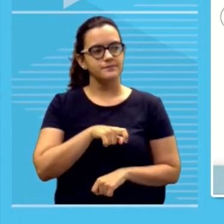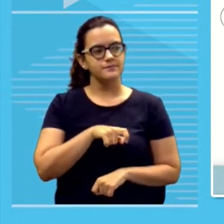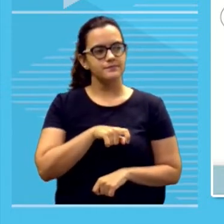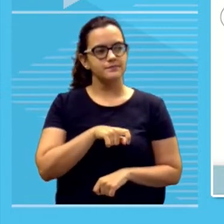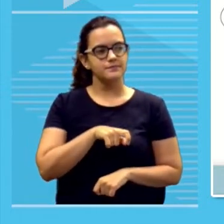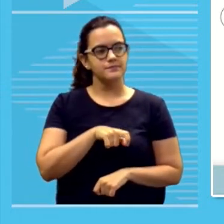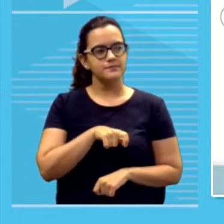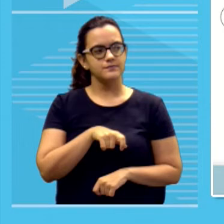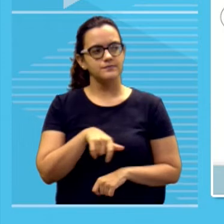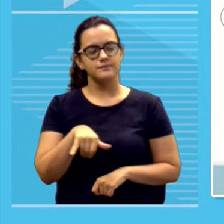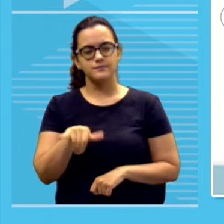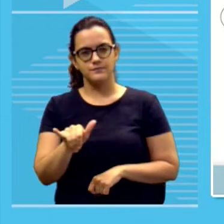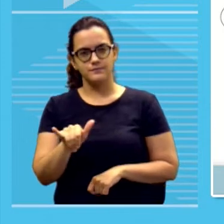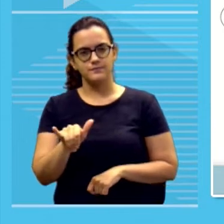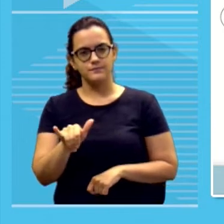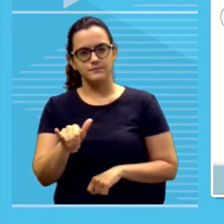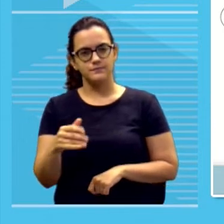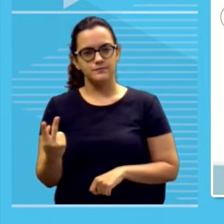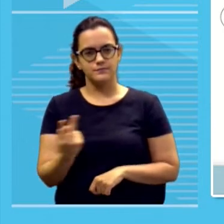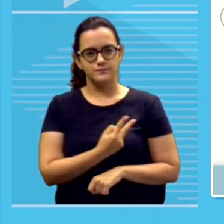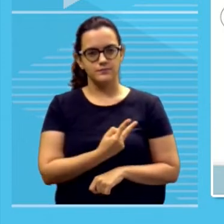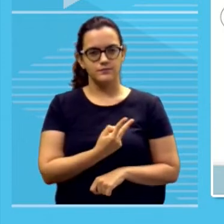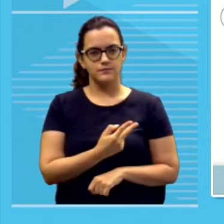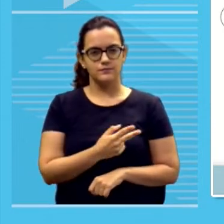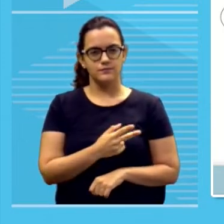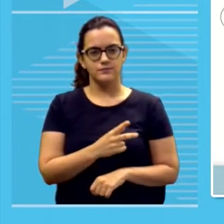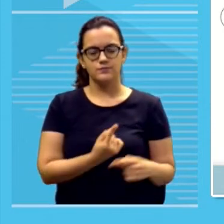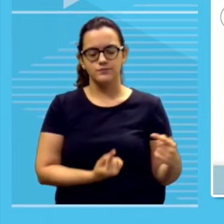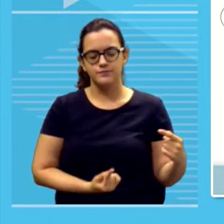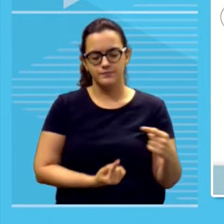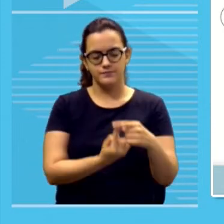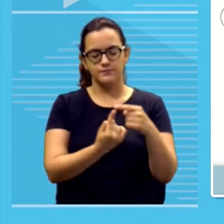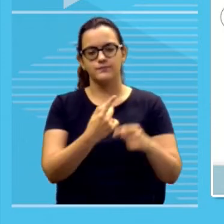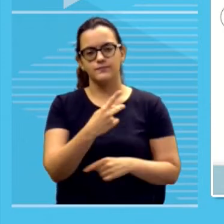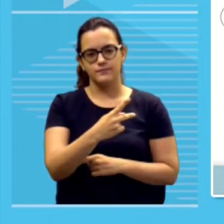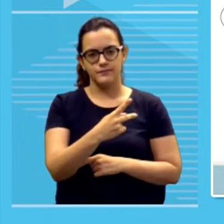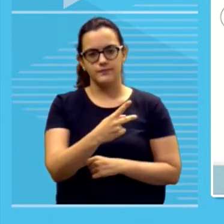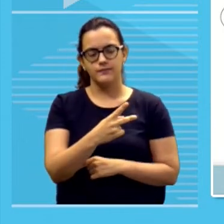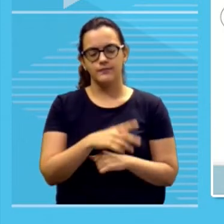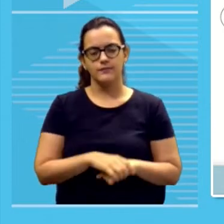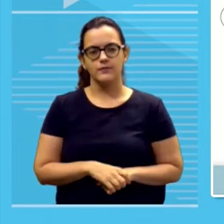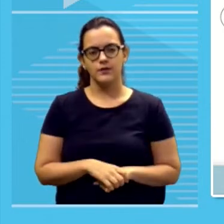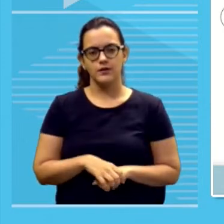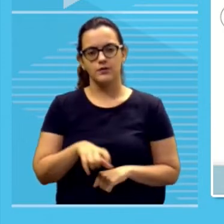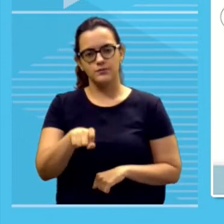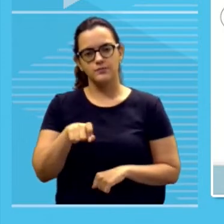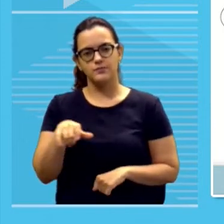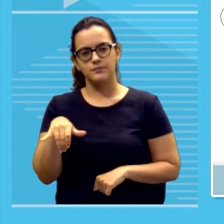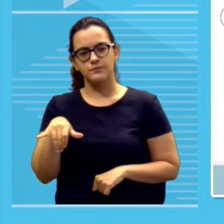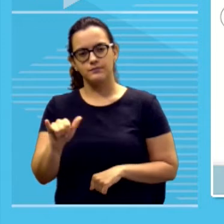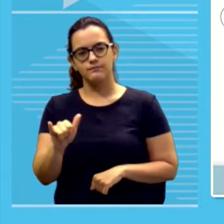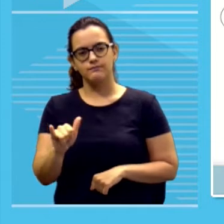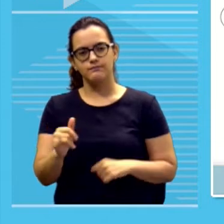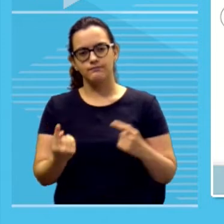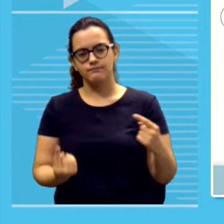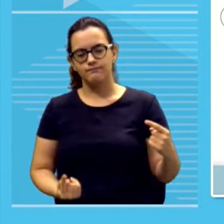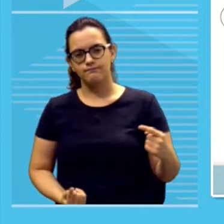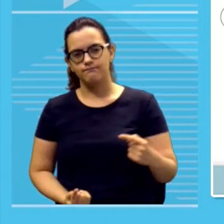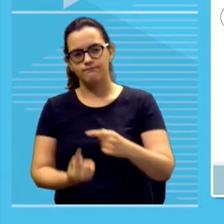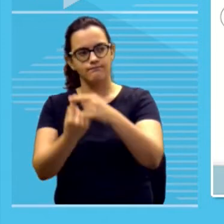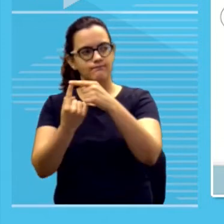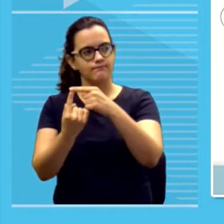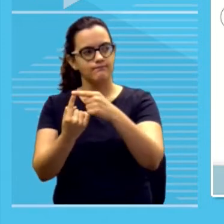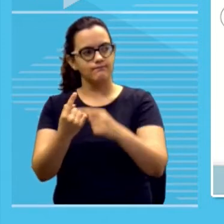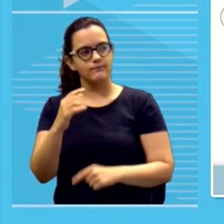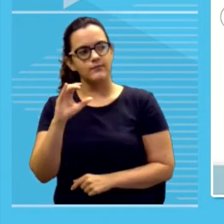o y do ponto d o senhor tem aqui o x do ponto c e o seu tem o y ponto